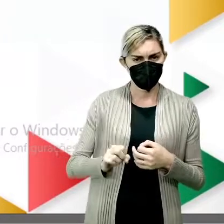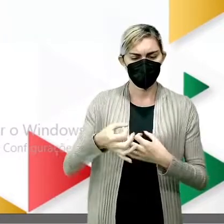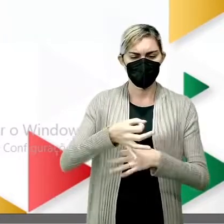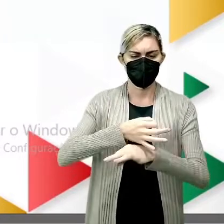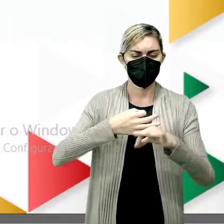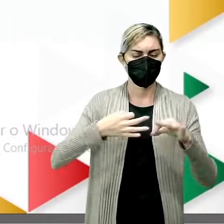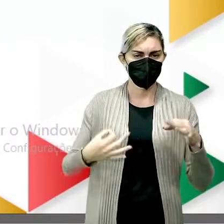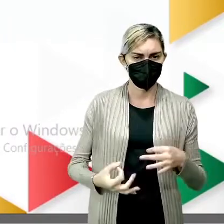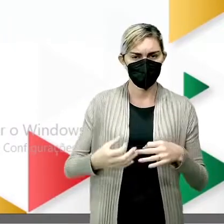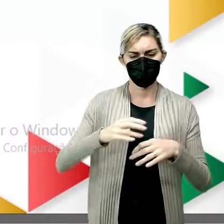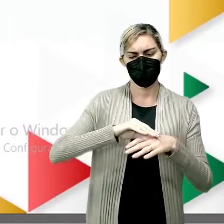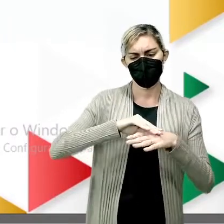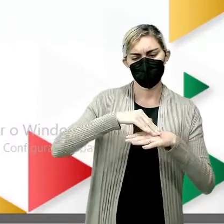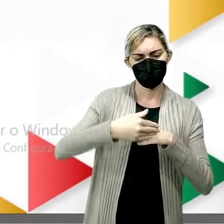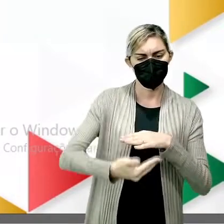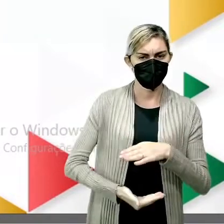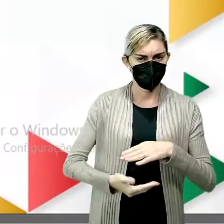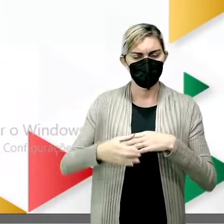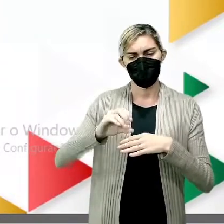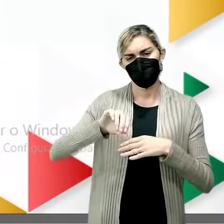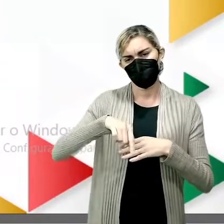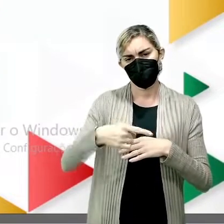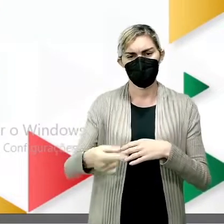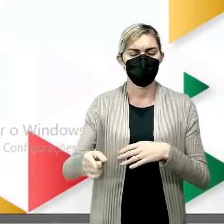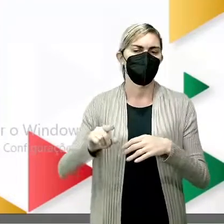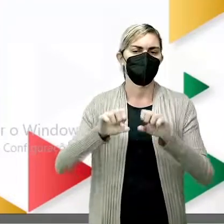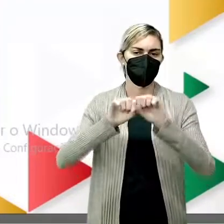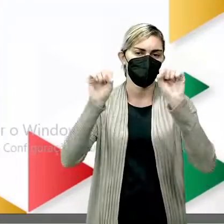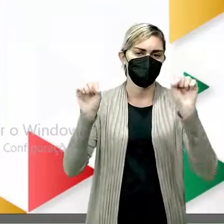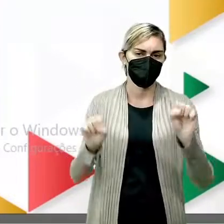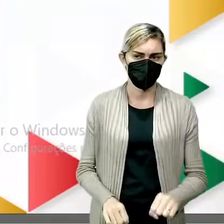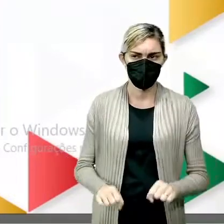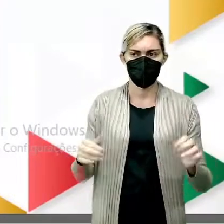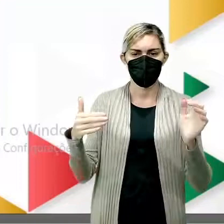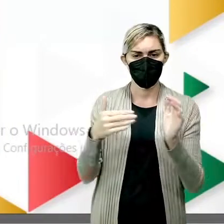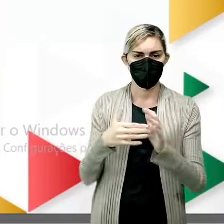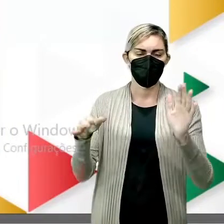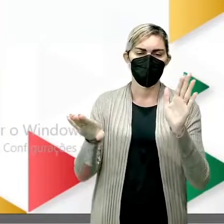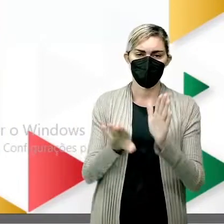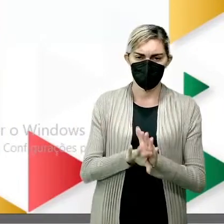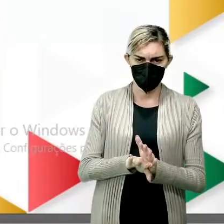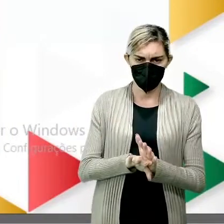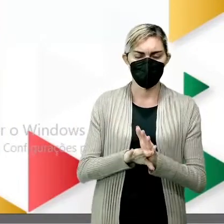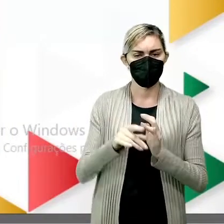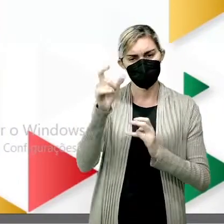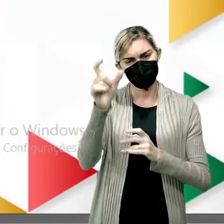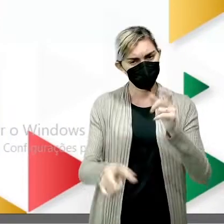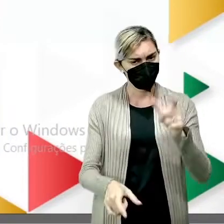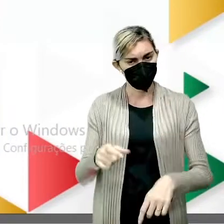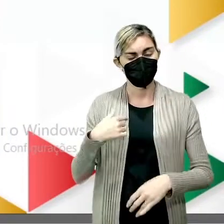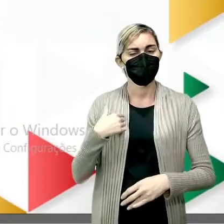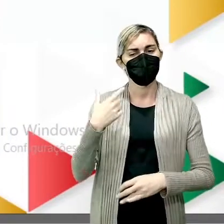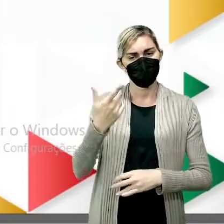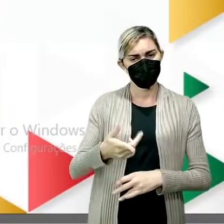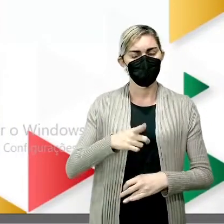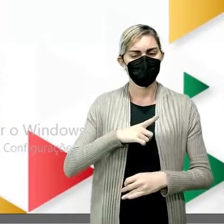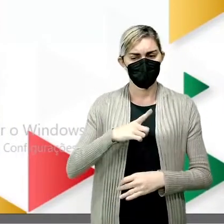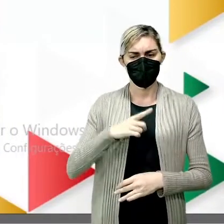célula, tecido, órgão, sistema, até chegar no indivíduo. E aí a gente tem